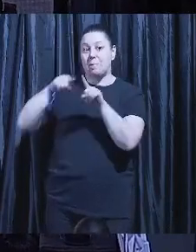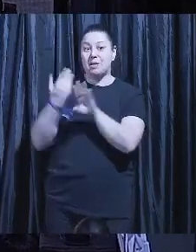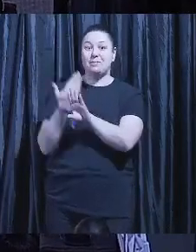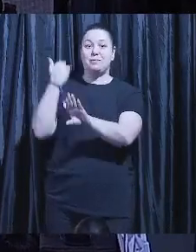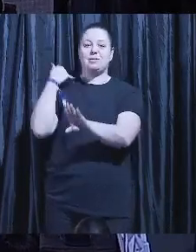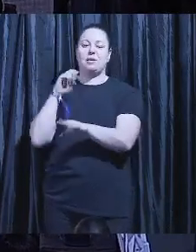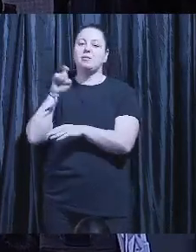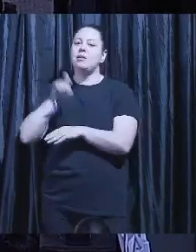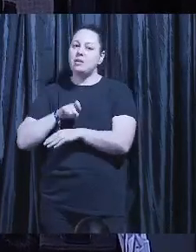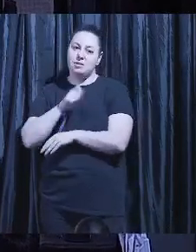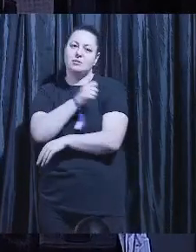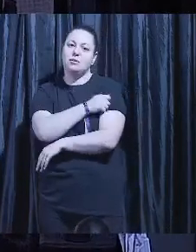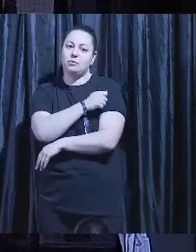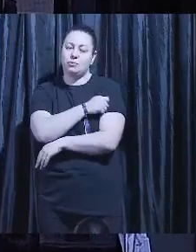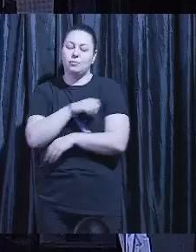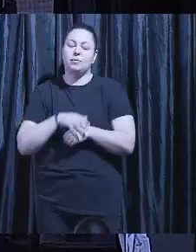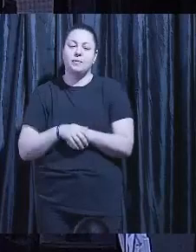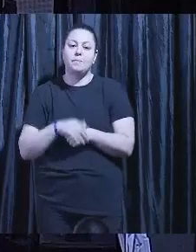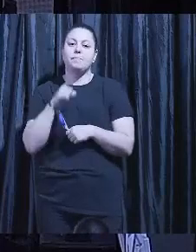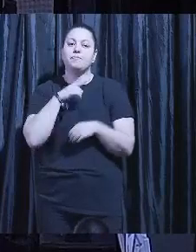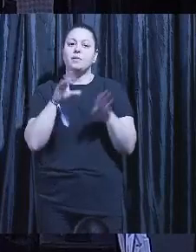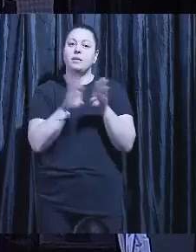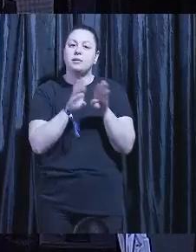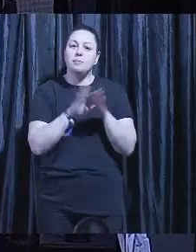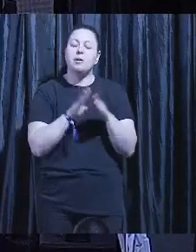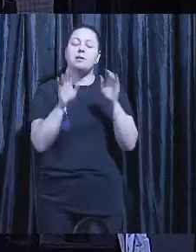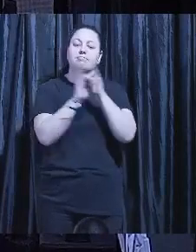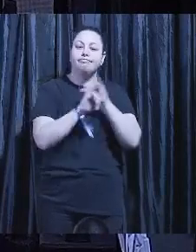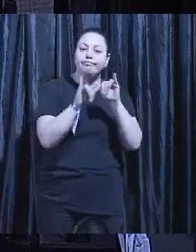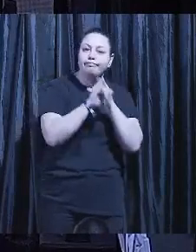da SPOC. A gente tem a agência de narrativas,